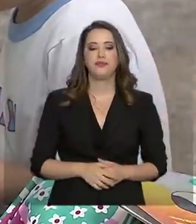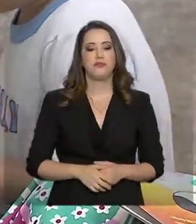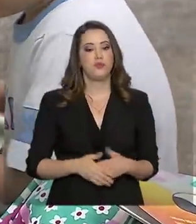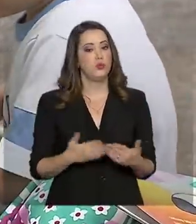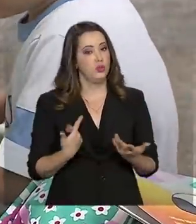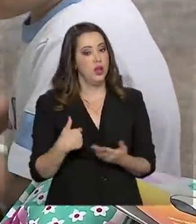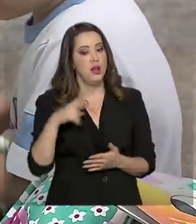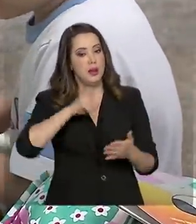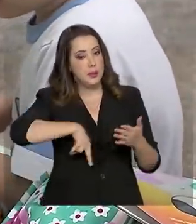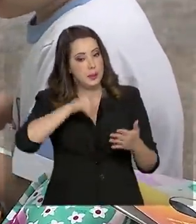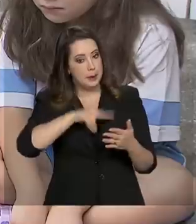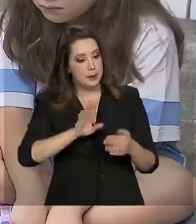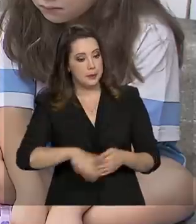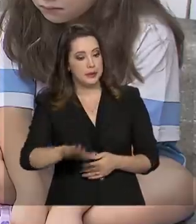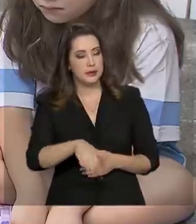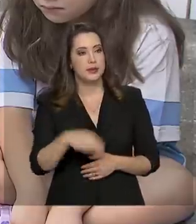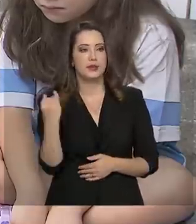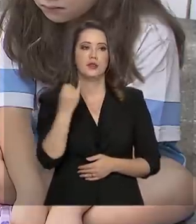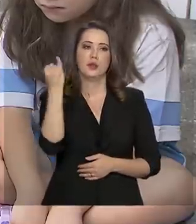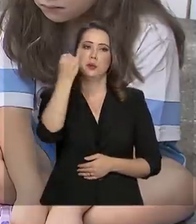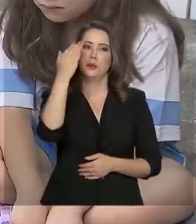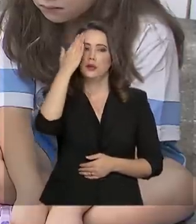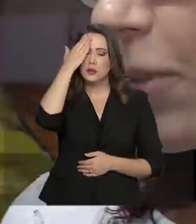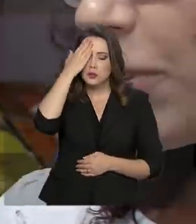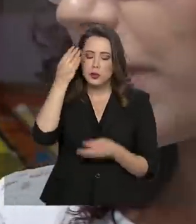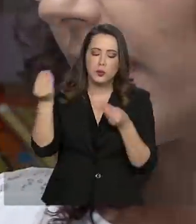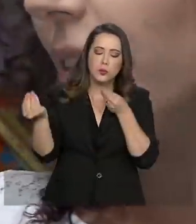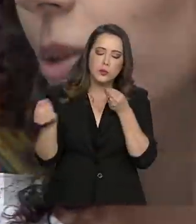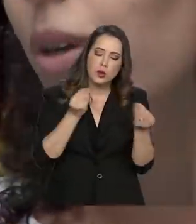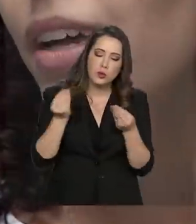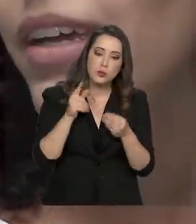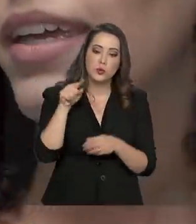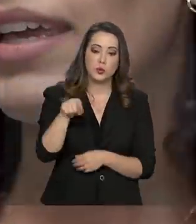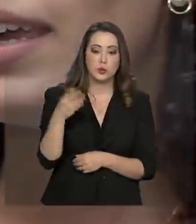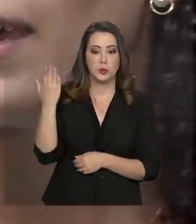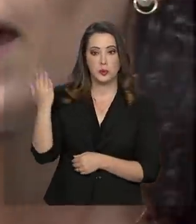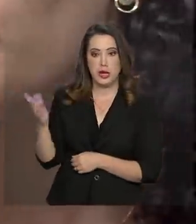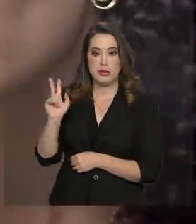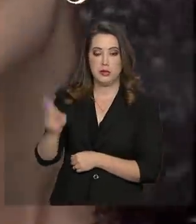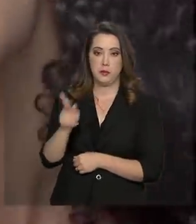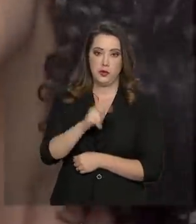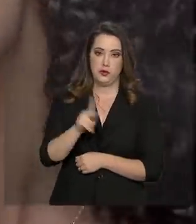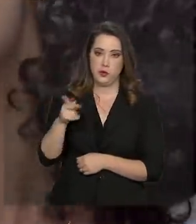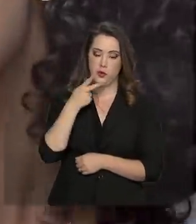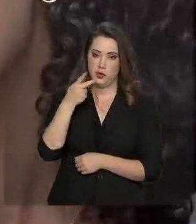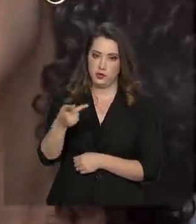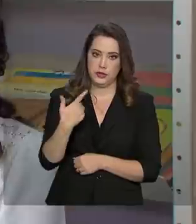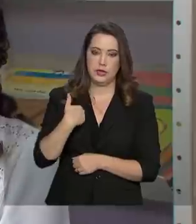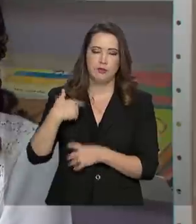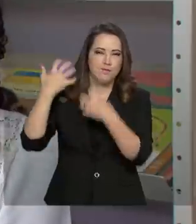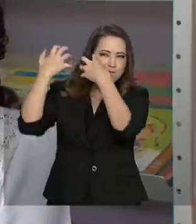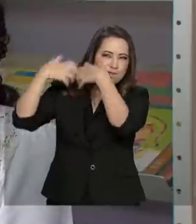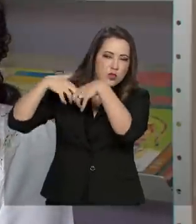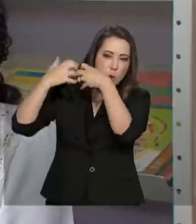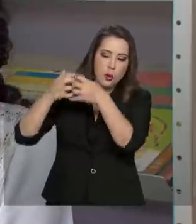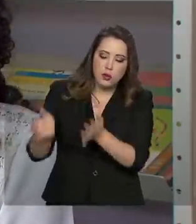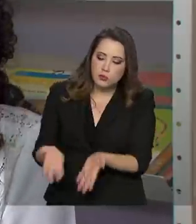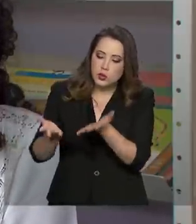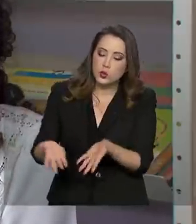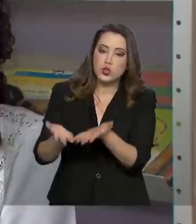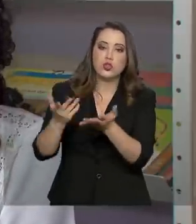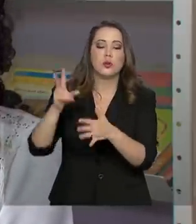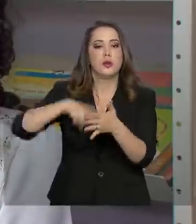curiosidade pelo livro e pelas narrativas para essa psicopedagoga além do co objetivo o estímulo à leitura